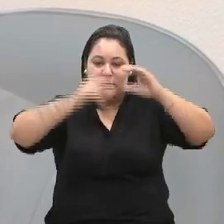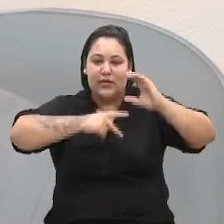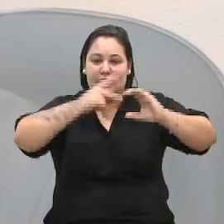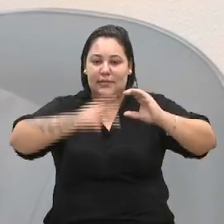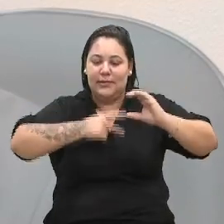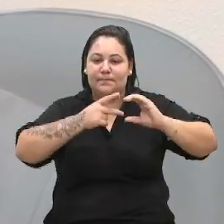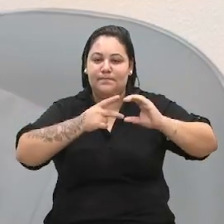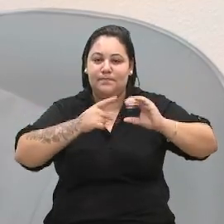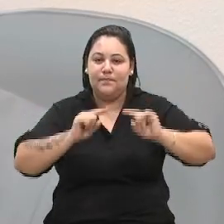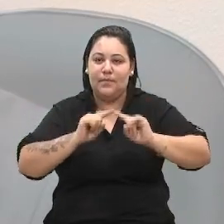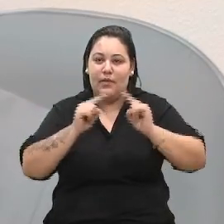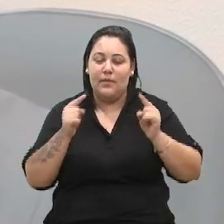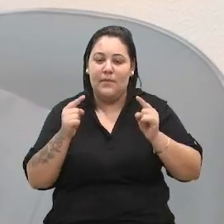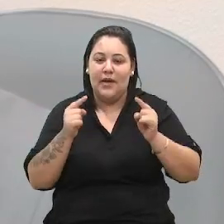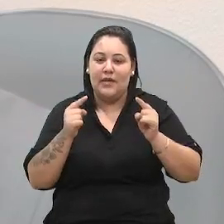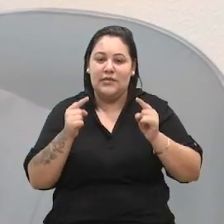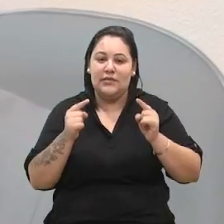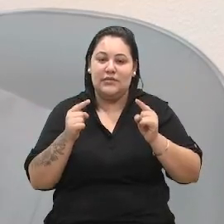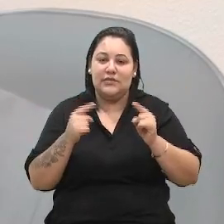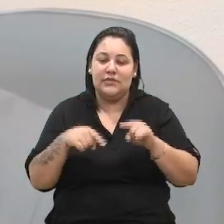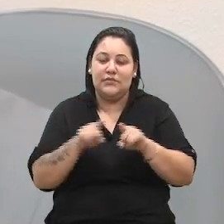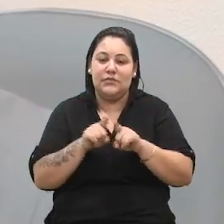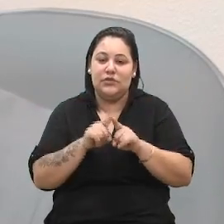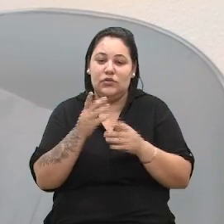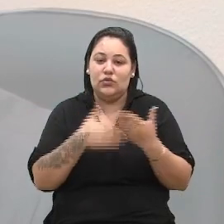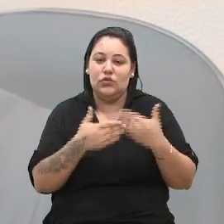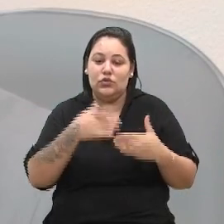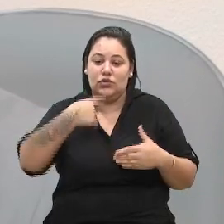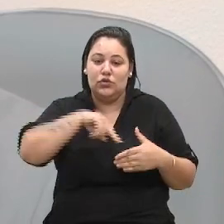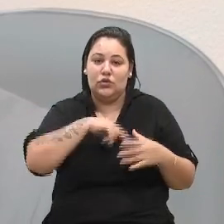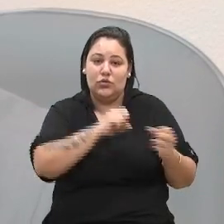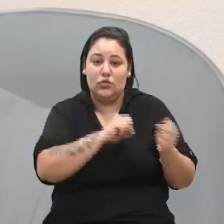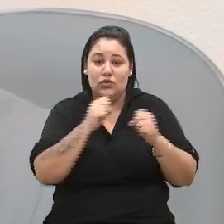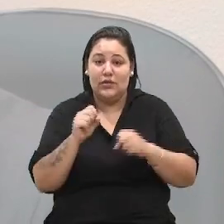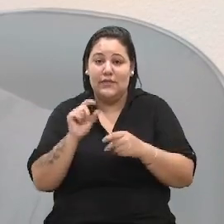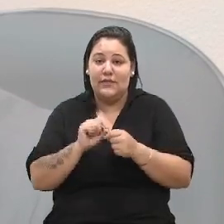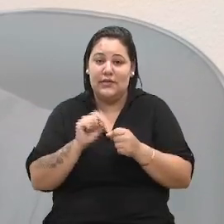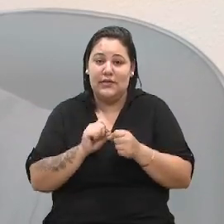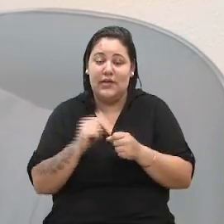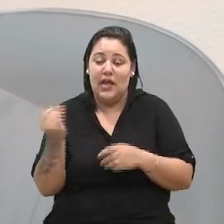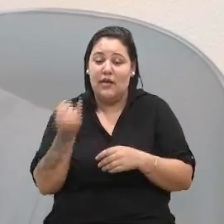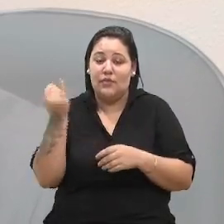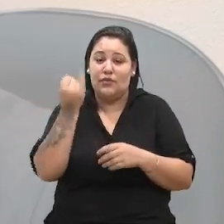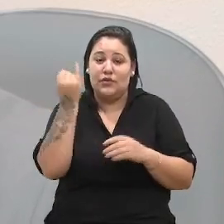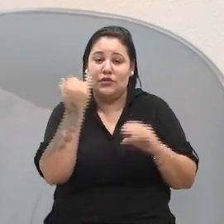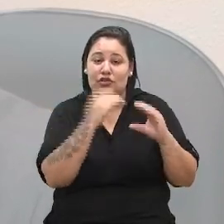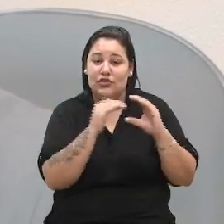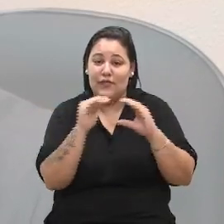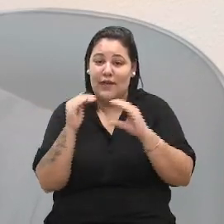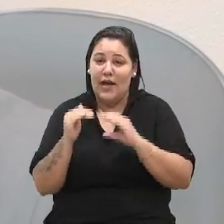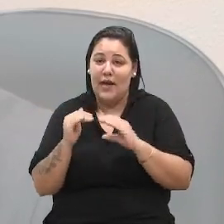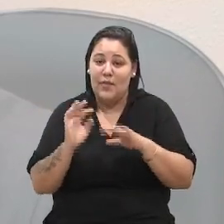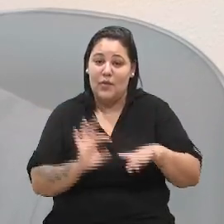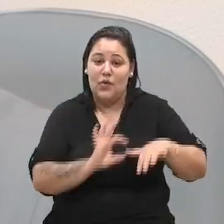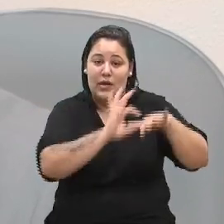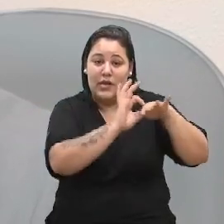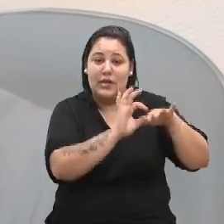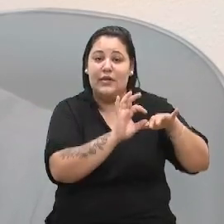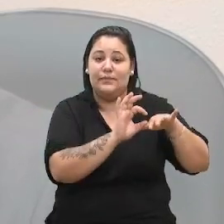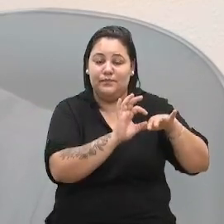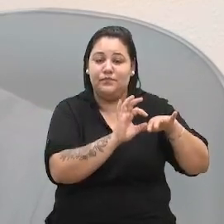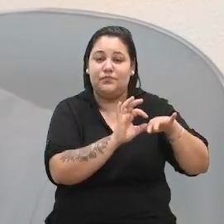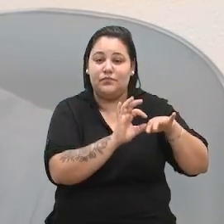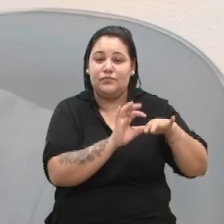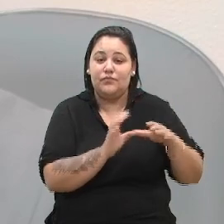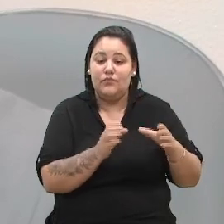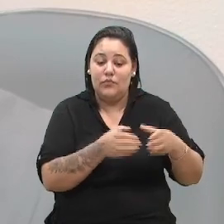que aquilo que a gente puder fazer, e acredito que é importante enviar para o líder da bancada gaúcha, vereador Lucas, e para